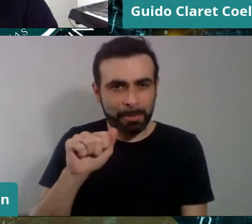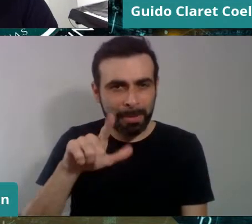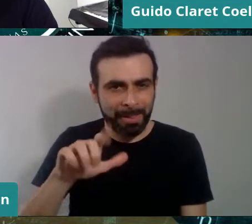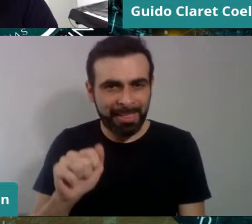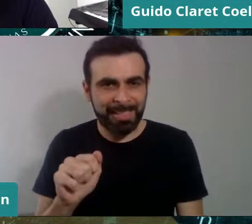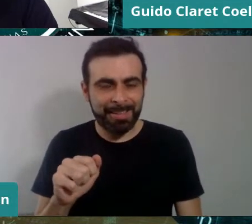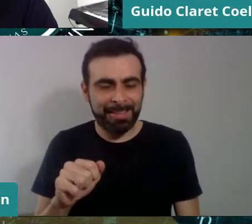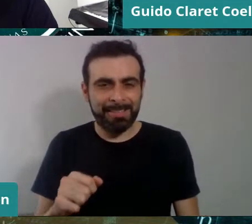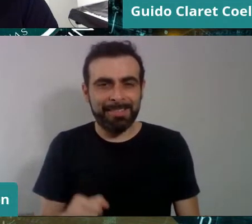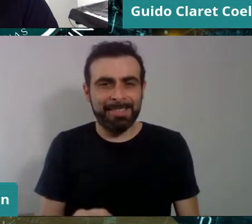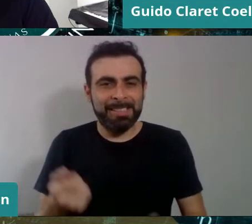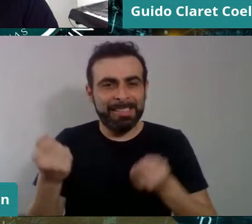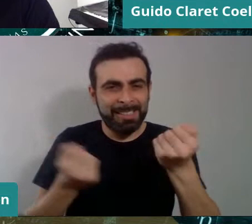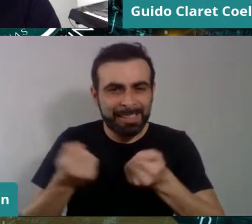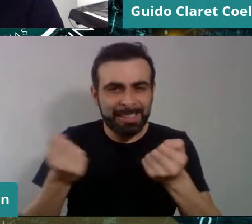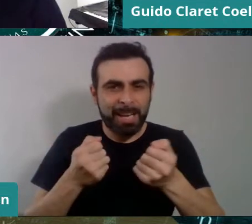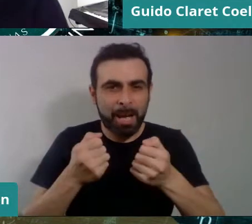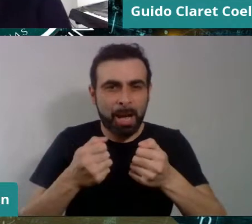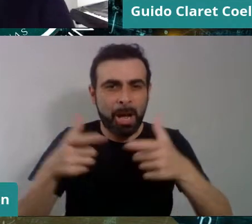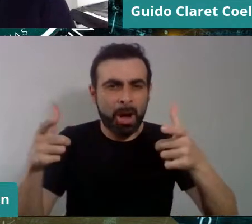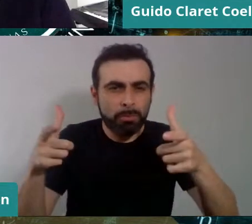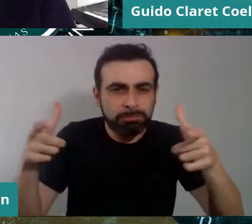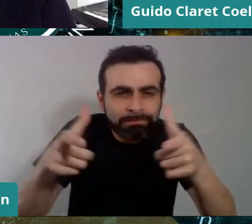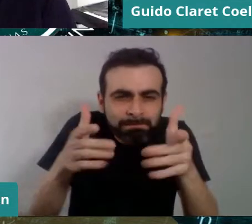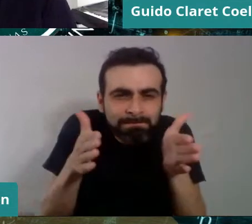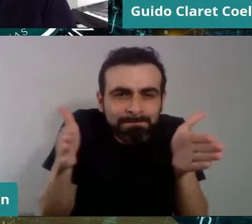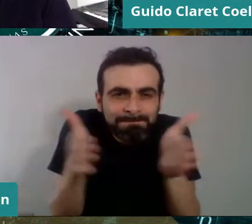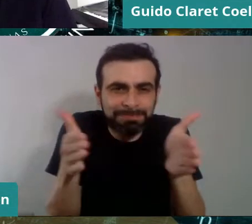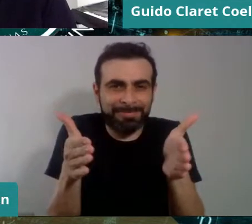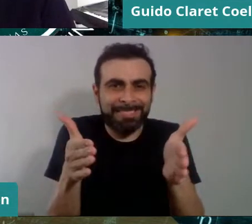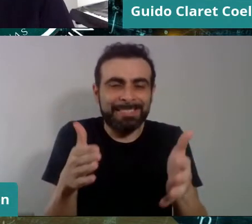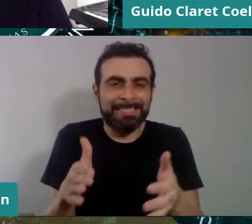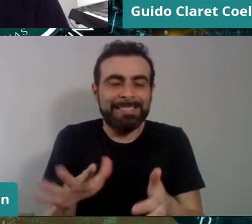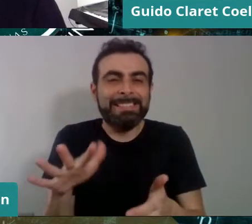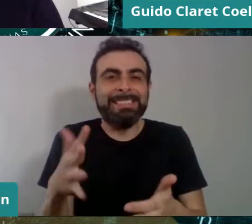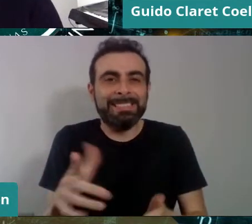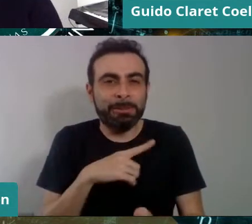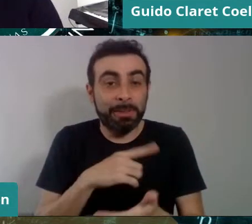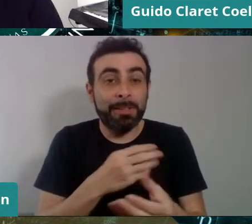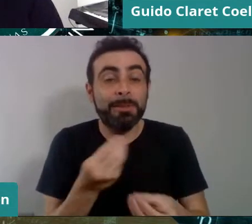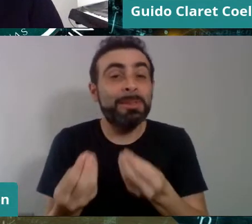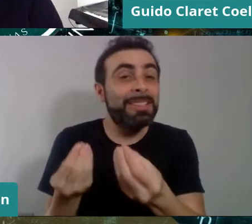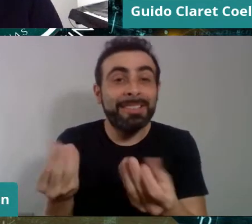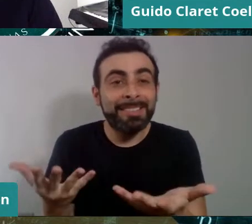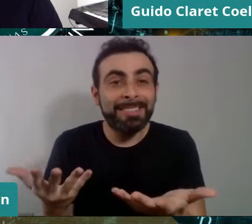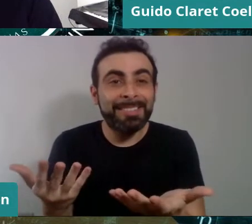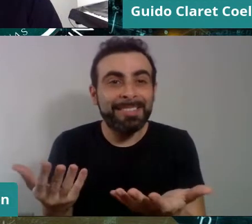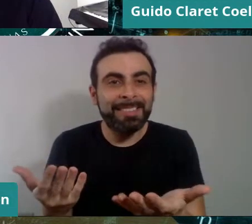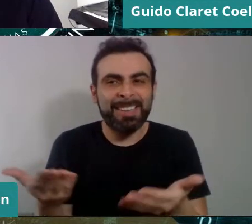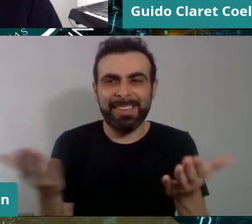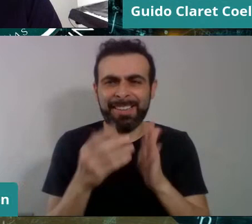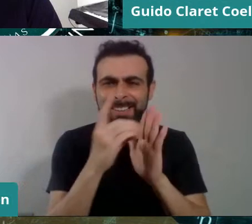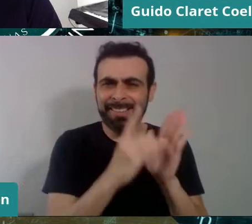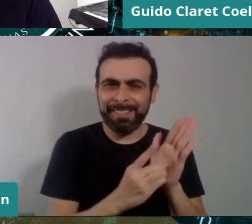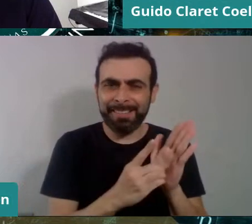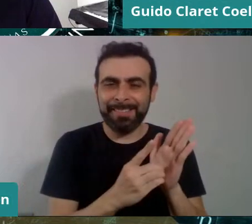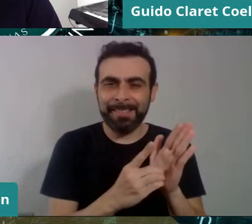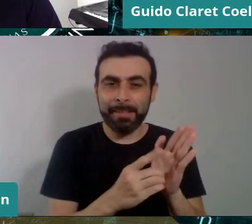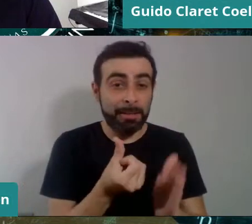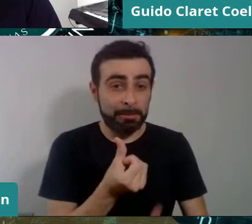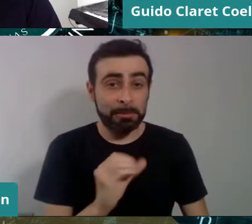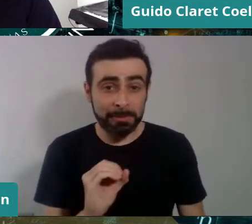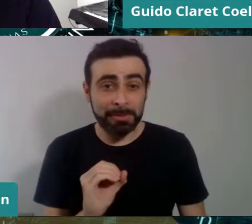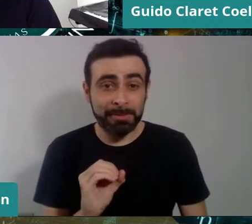é muito bom. Agora, Guido, a gente lê... Guido, pois não. Nós estamos na década de 60,